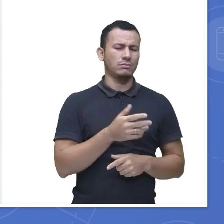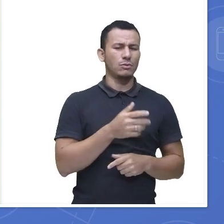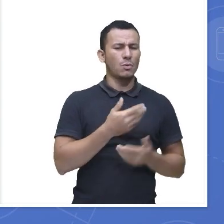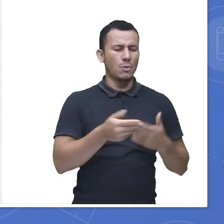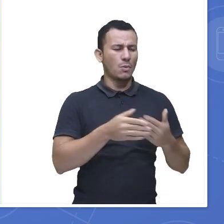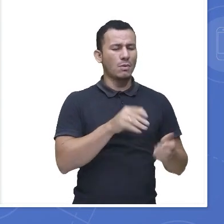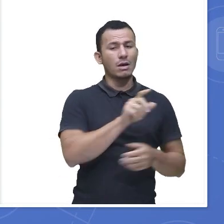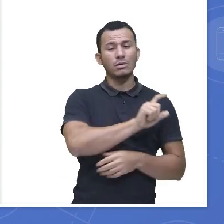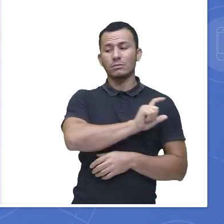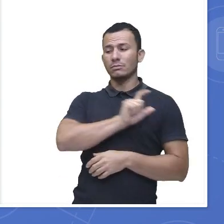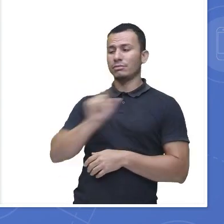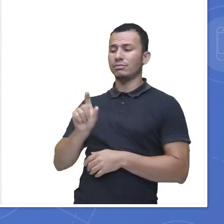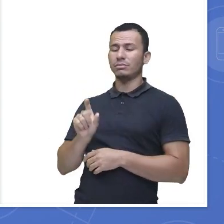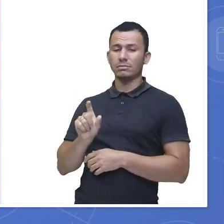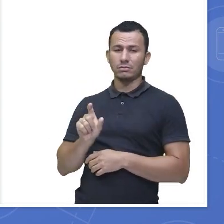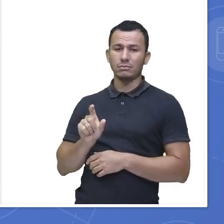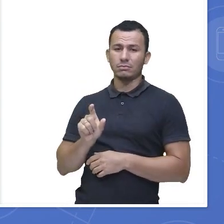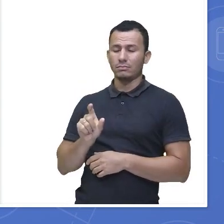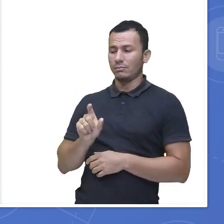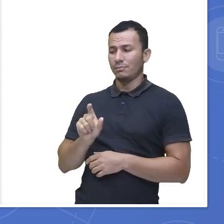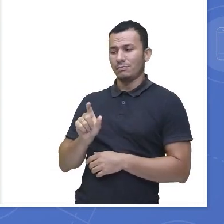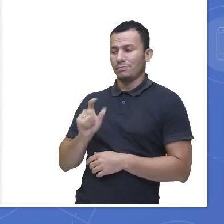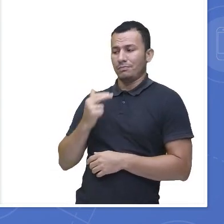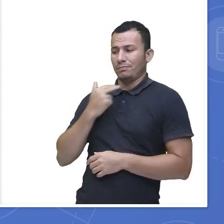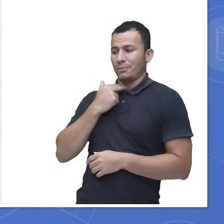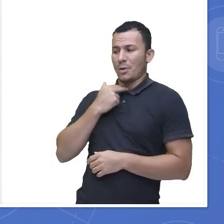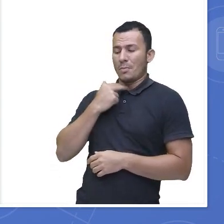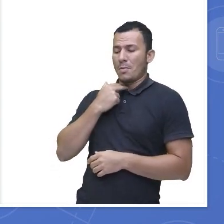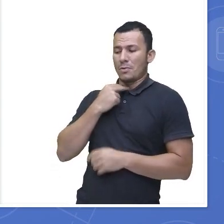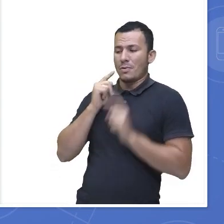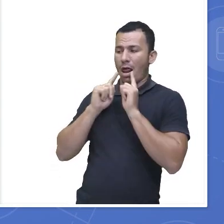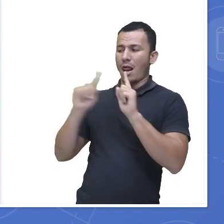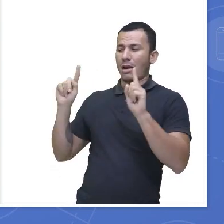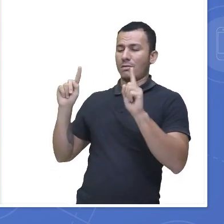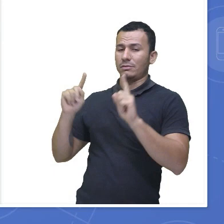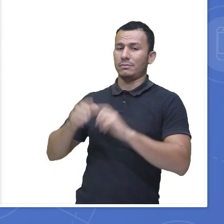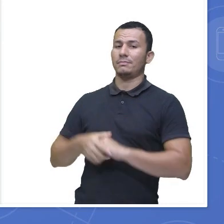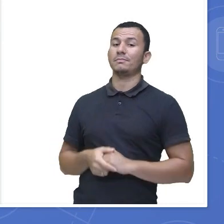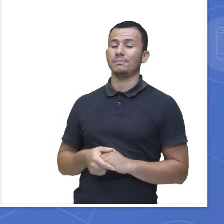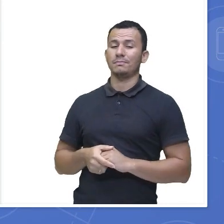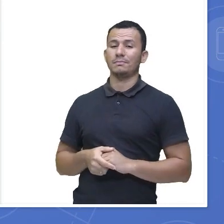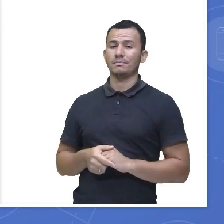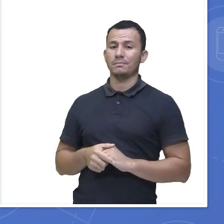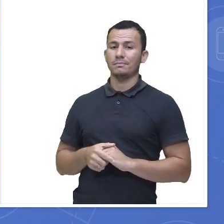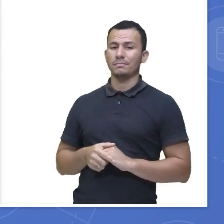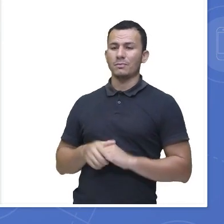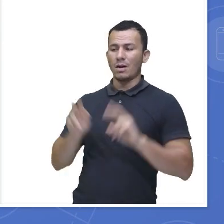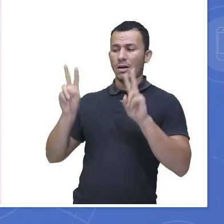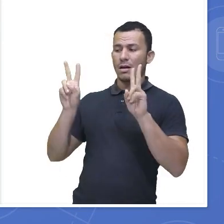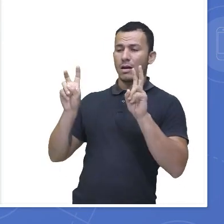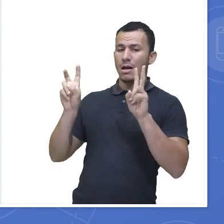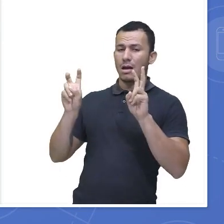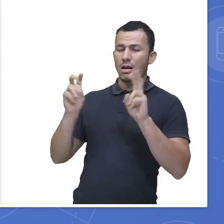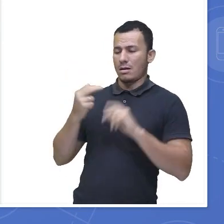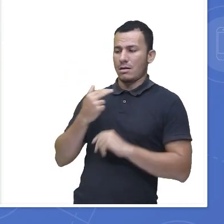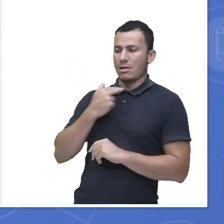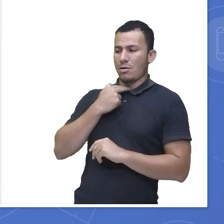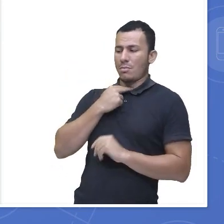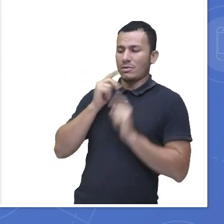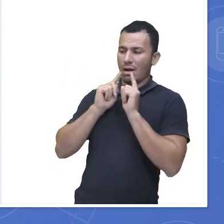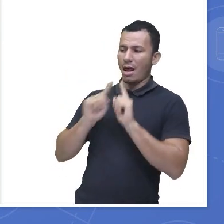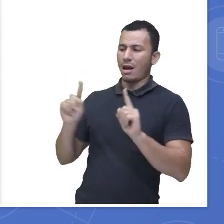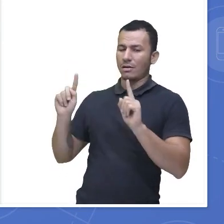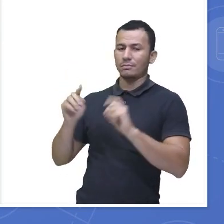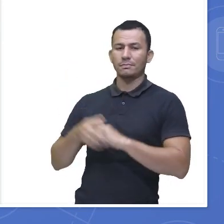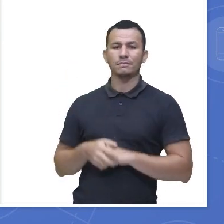sem medo, ele responde, não posso me queixar. Preste atenção que está entre aspas, né? Ele diz assim, não posso me queixar.